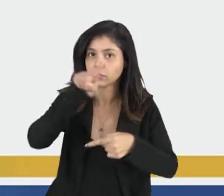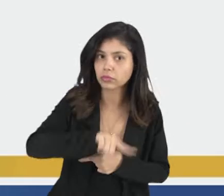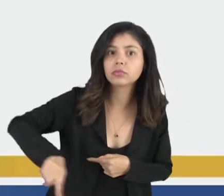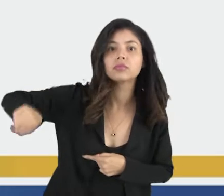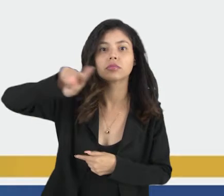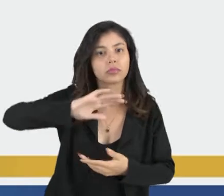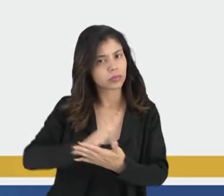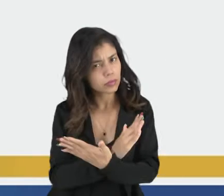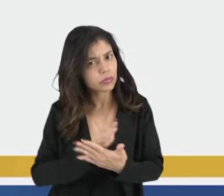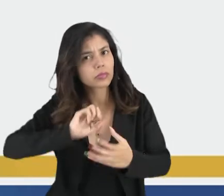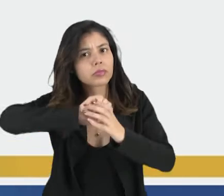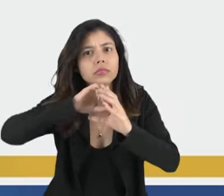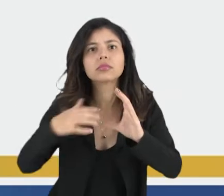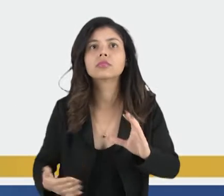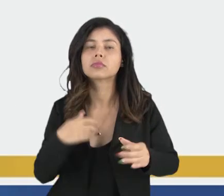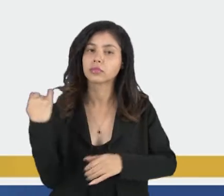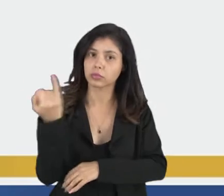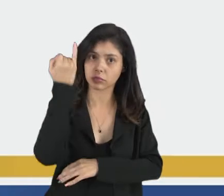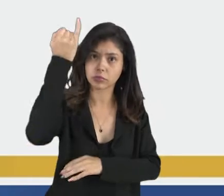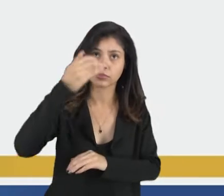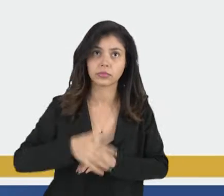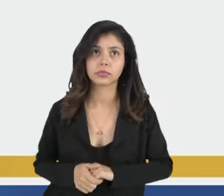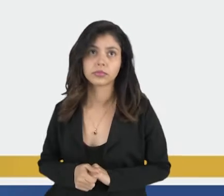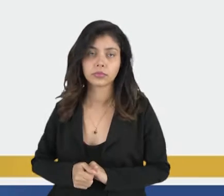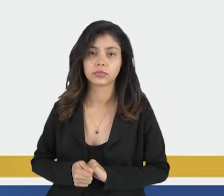possuem algumas características especiais.